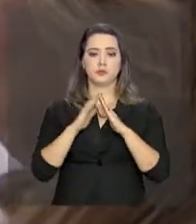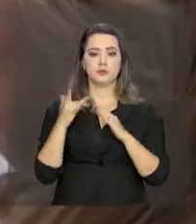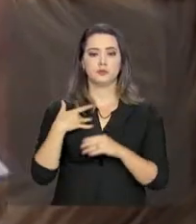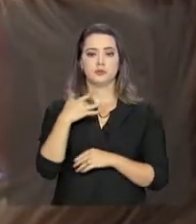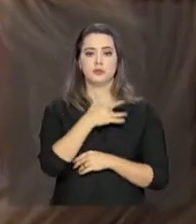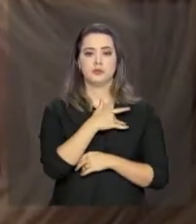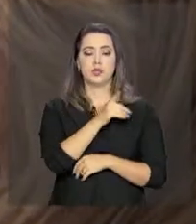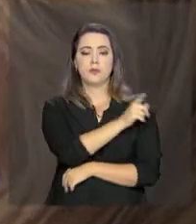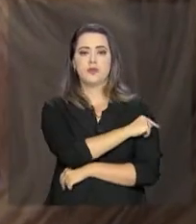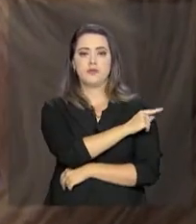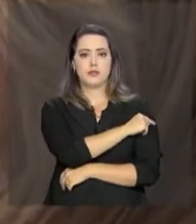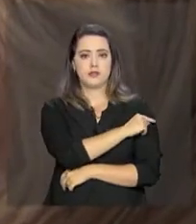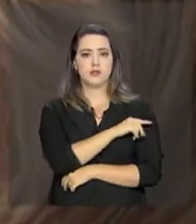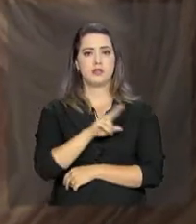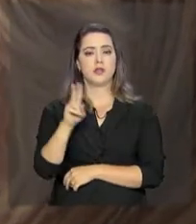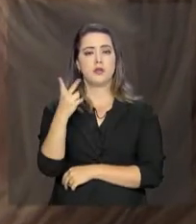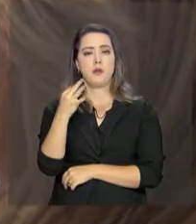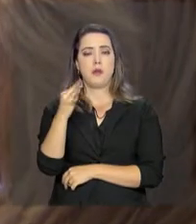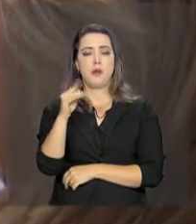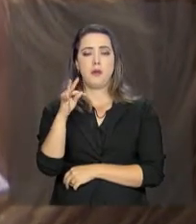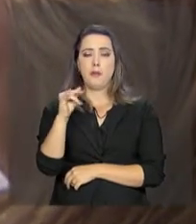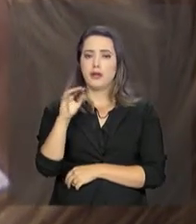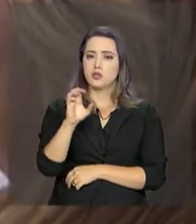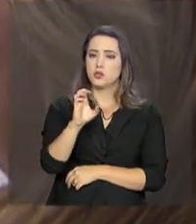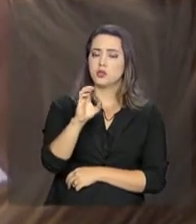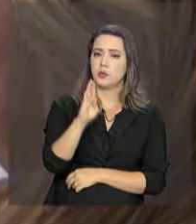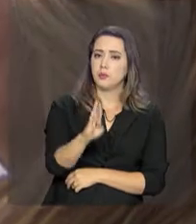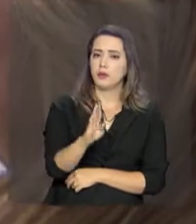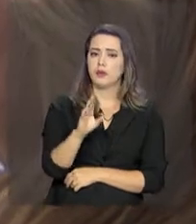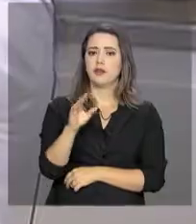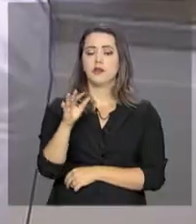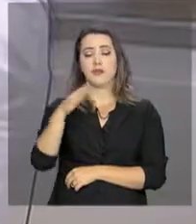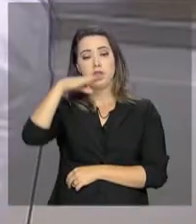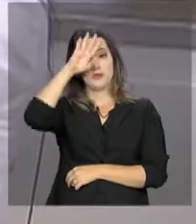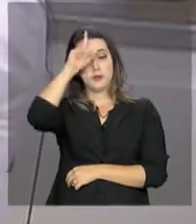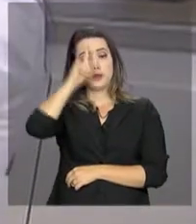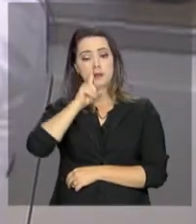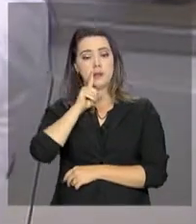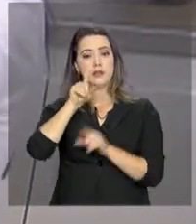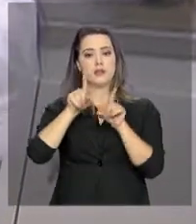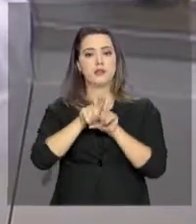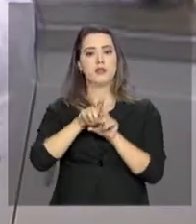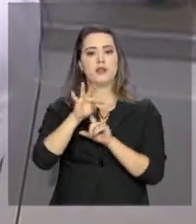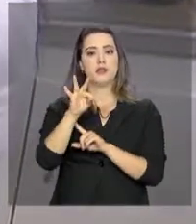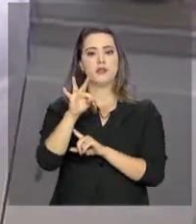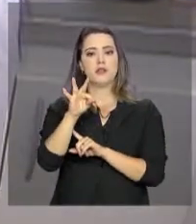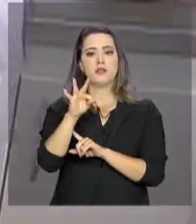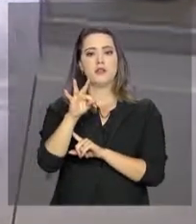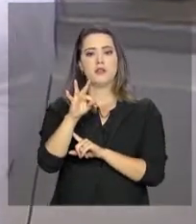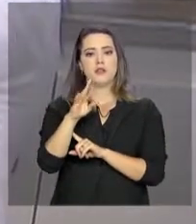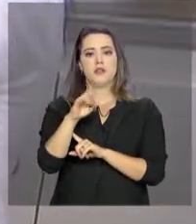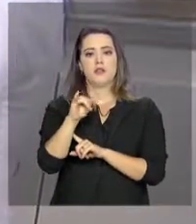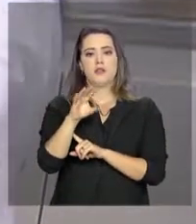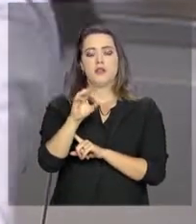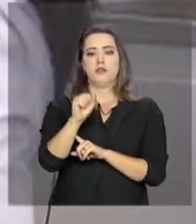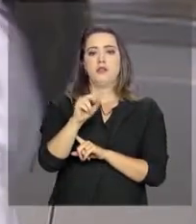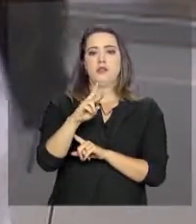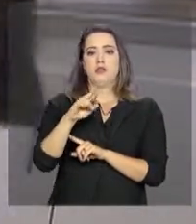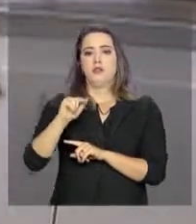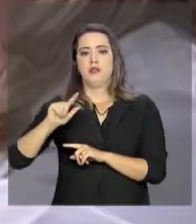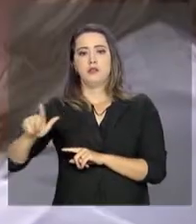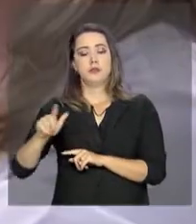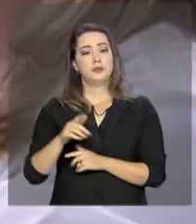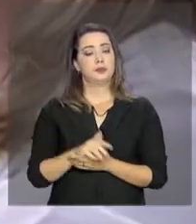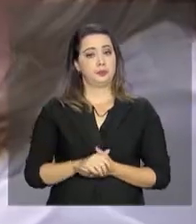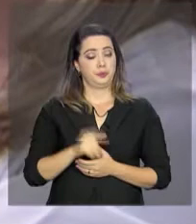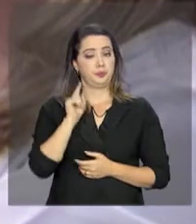para receber as vacinas contra hepatite B, febre amarela e a tríplice viral, que previne contra o sarampo, a caxumba e a